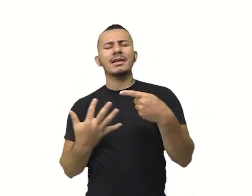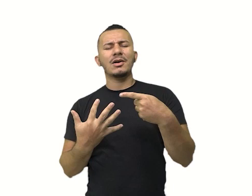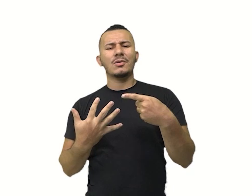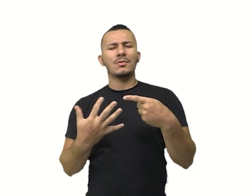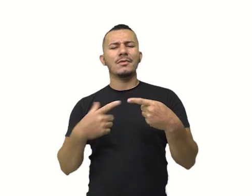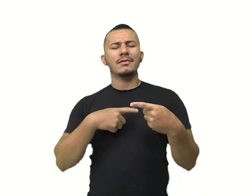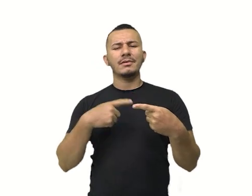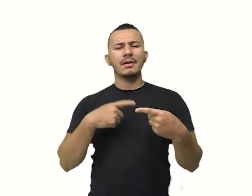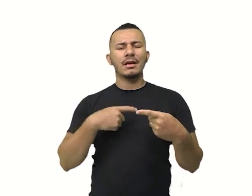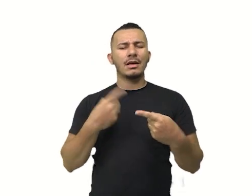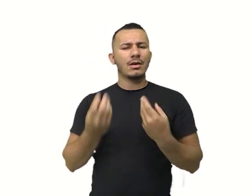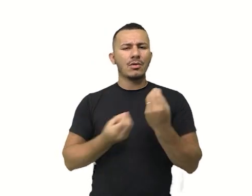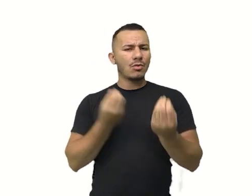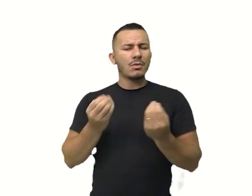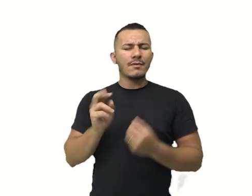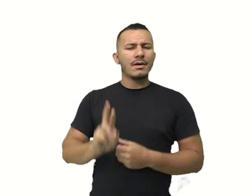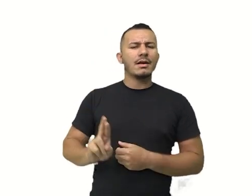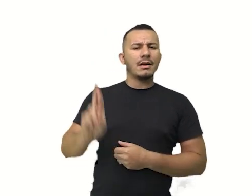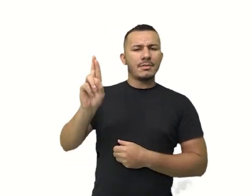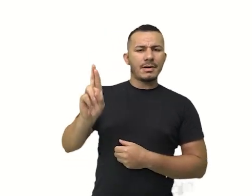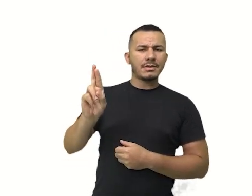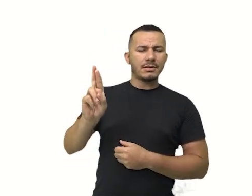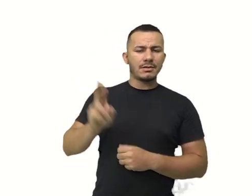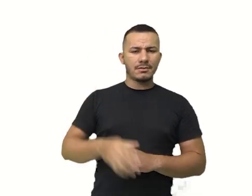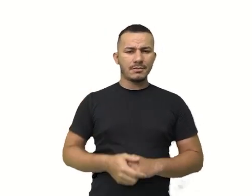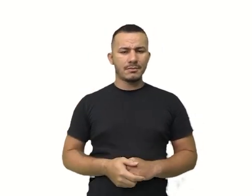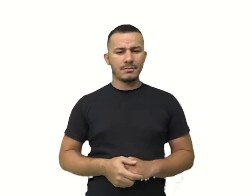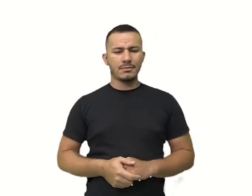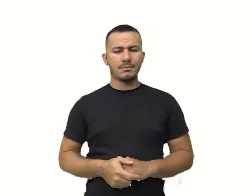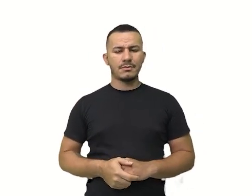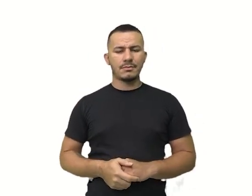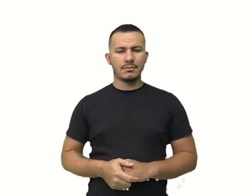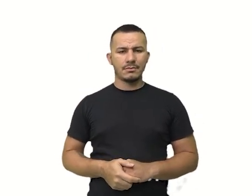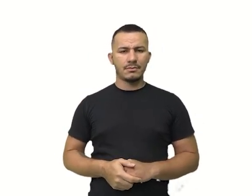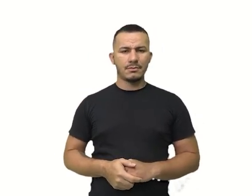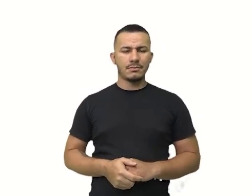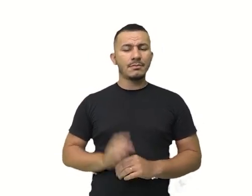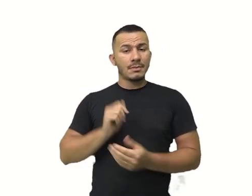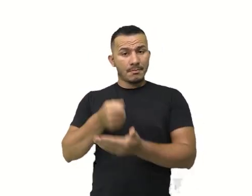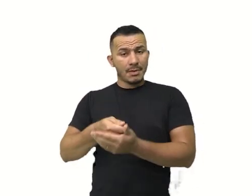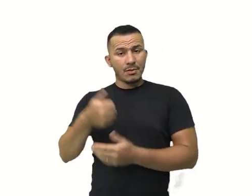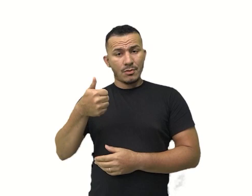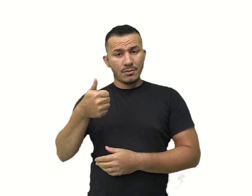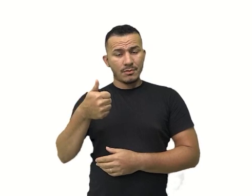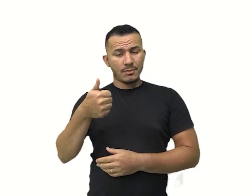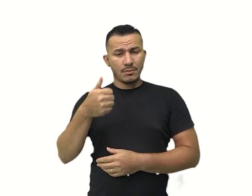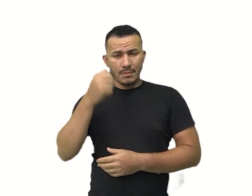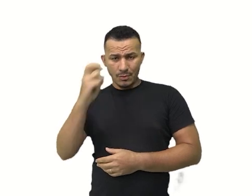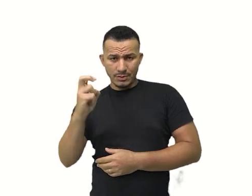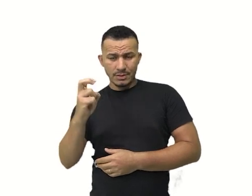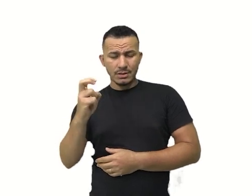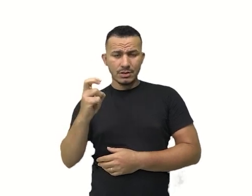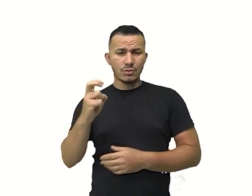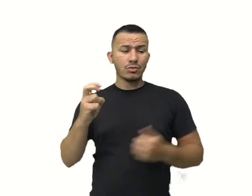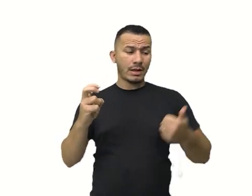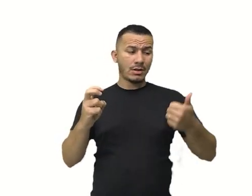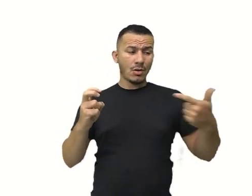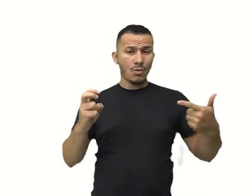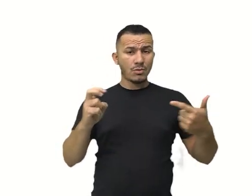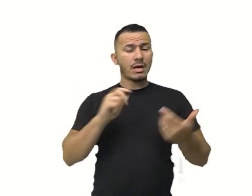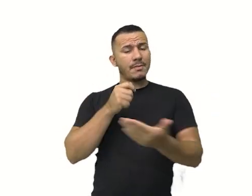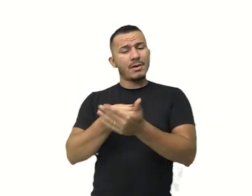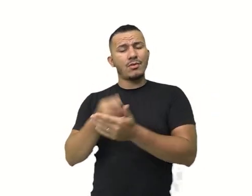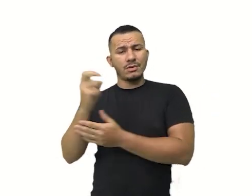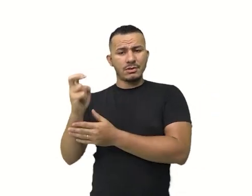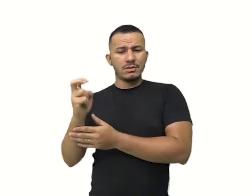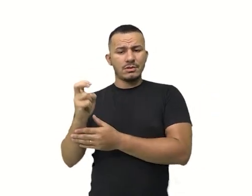paga, a parte de todo, a parte da dívida? Muito tranquilo, pagou 5 de 12 parcelas, pessoal. Olha